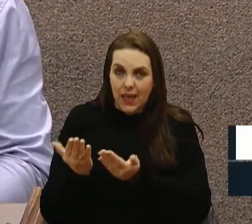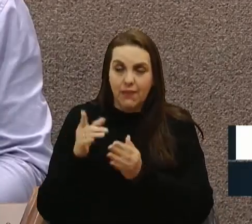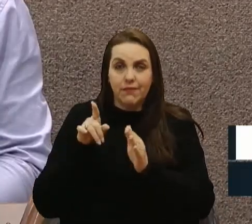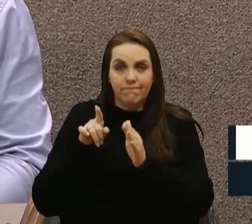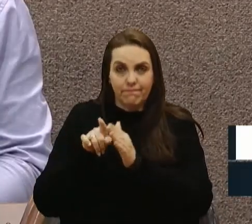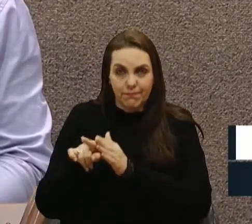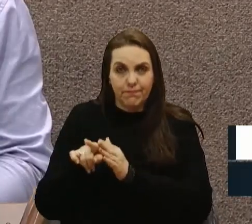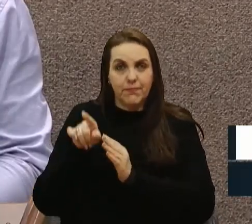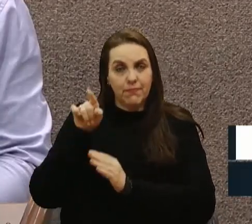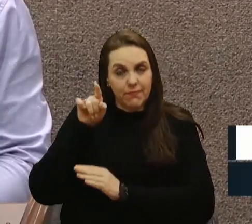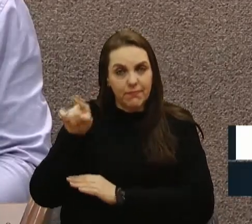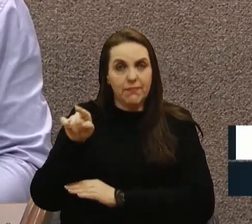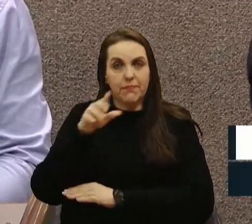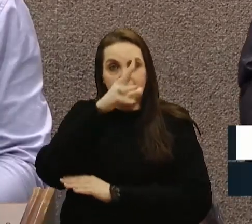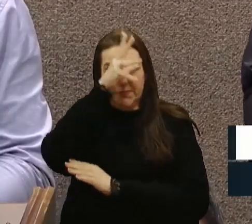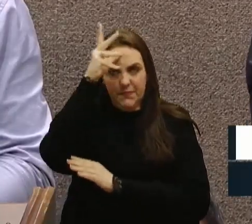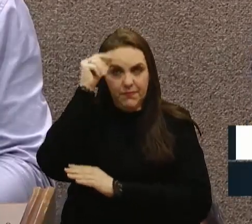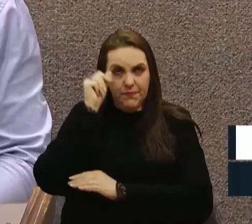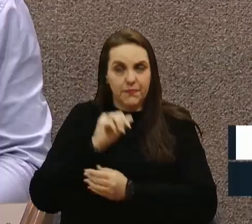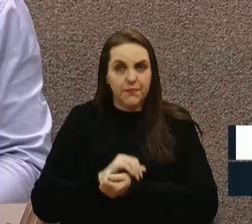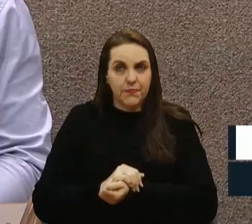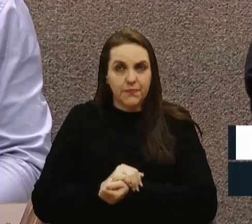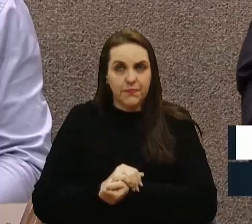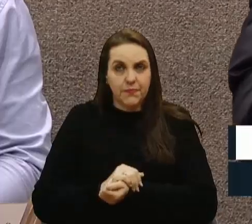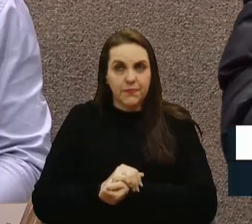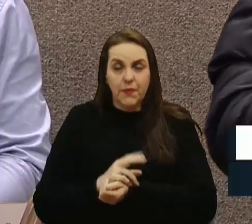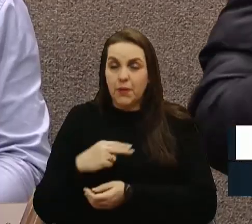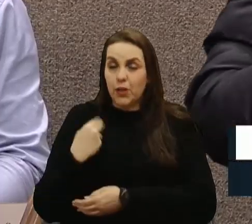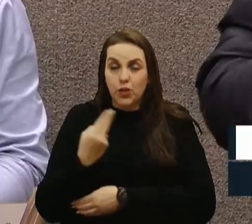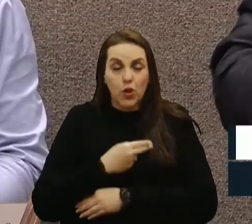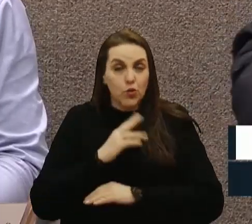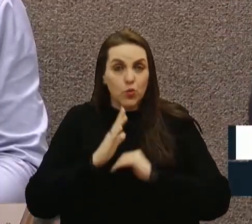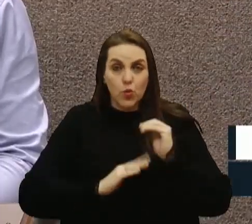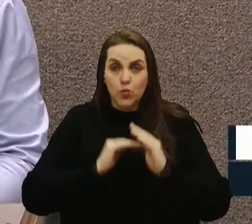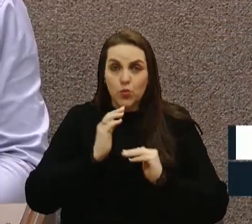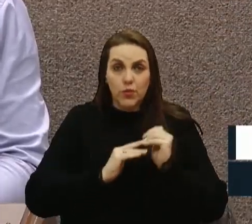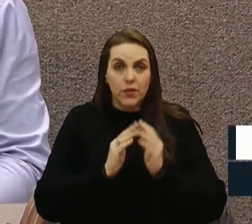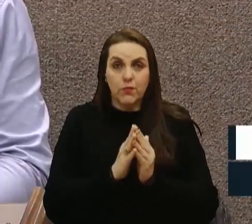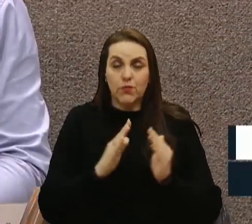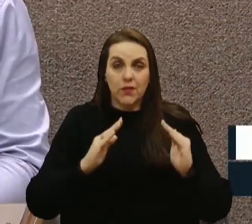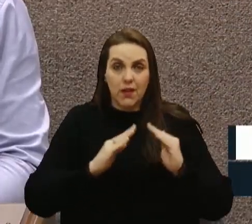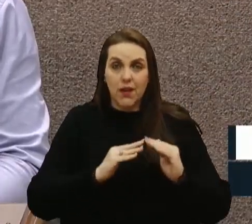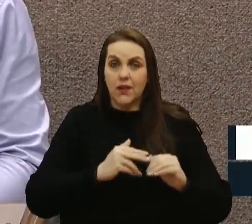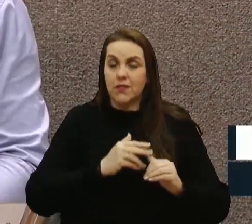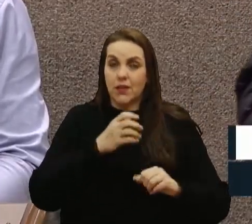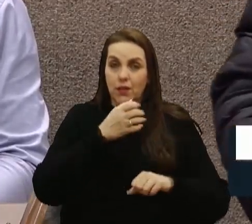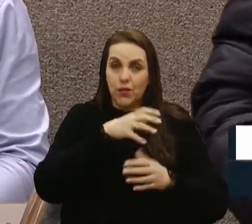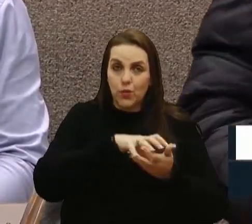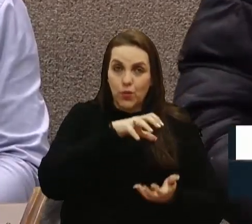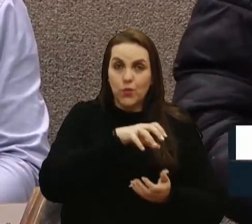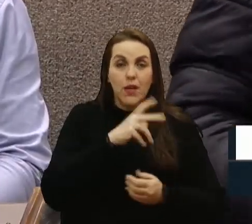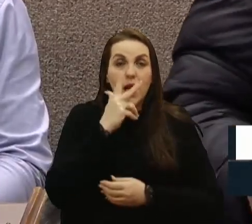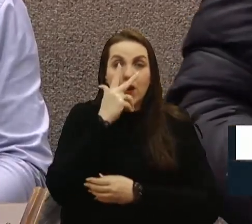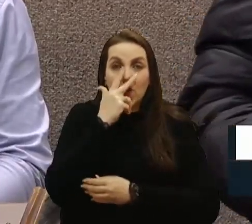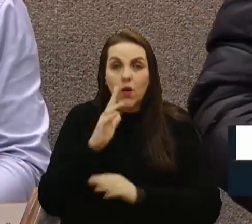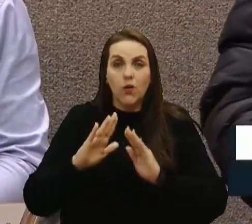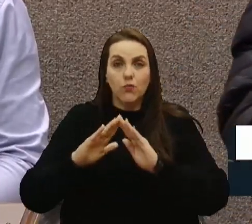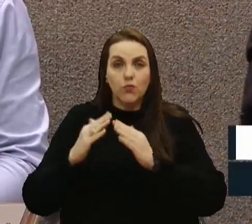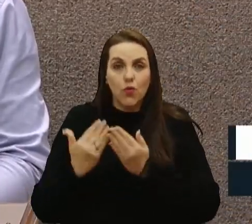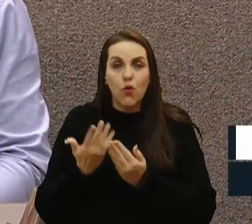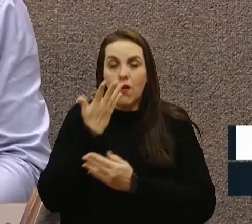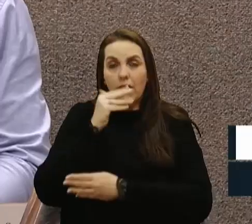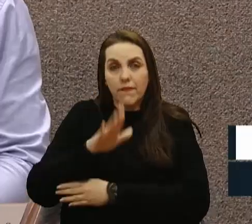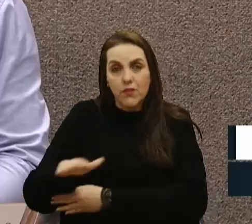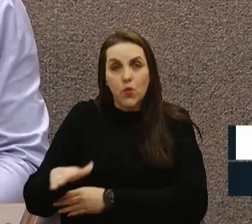para que nós construímos. É a mesma forma compartilhada de uma escola de educação infantil, é igual. Hoje é o Frei